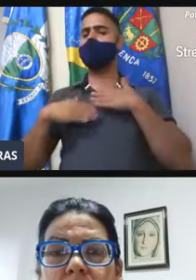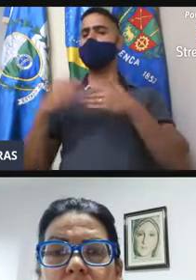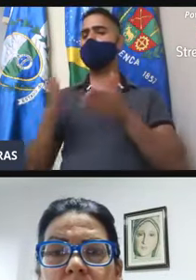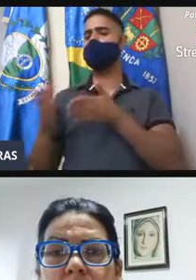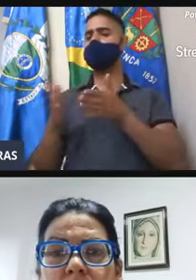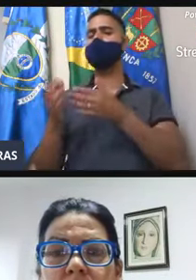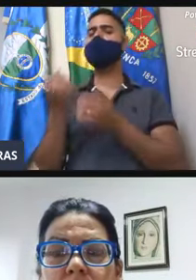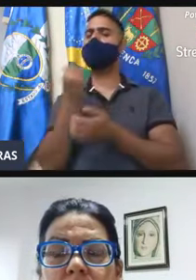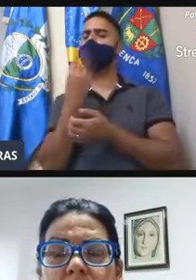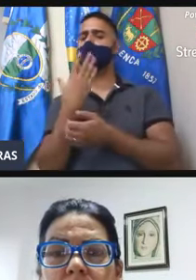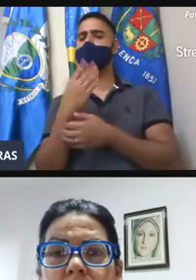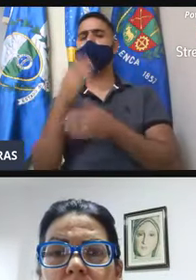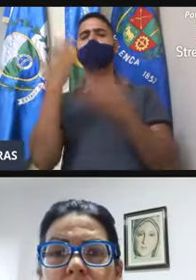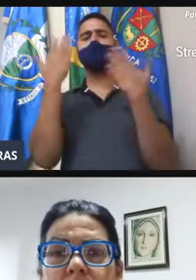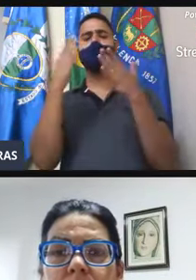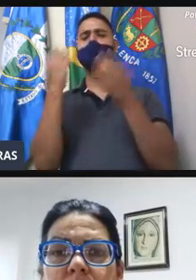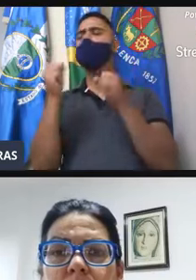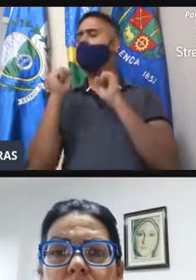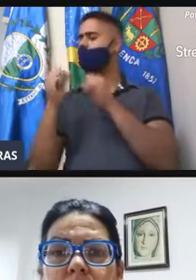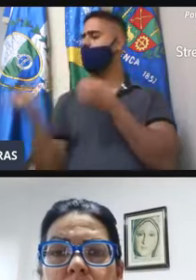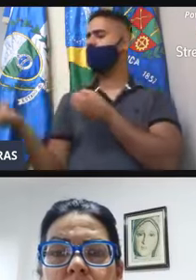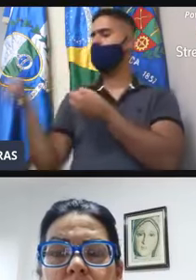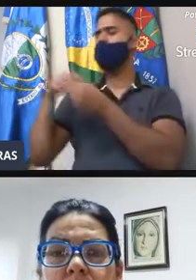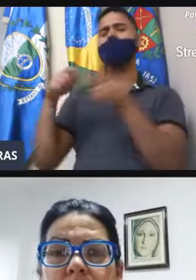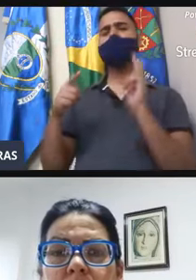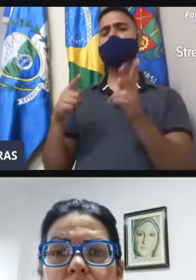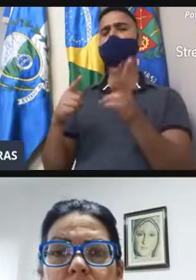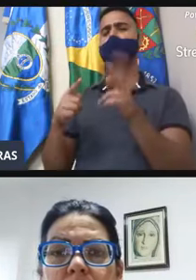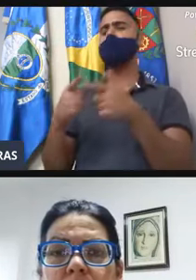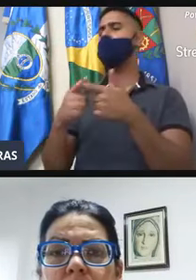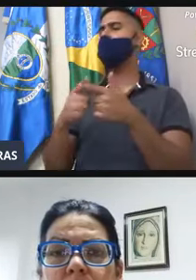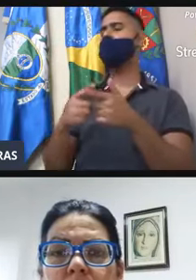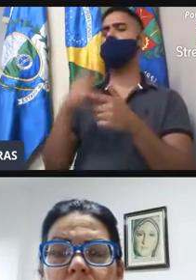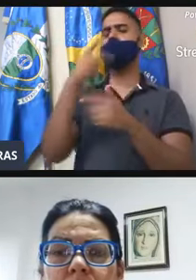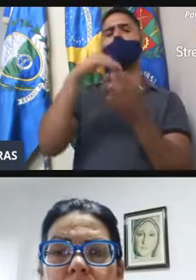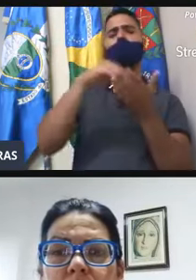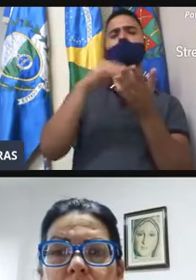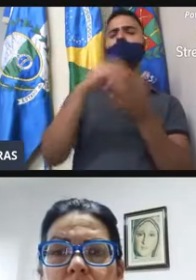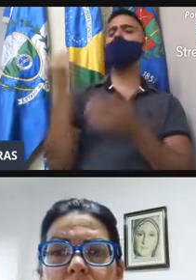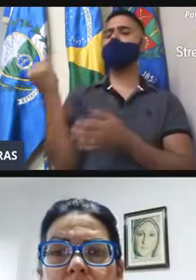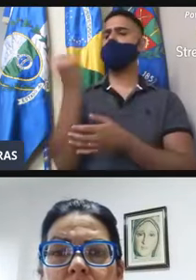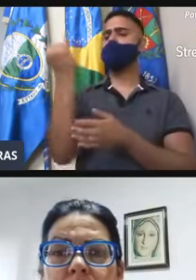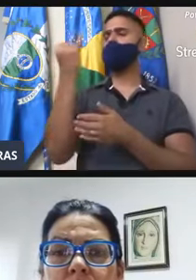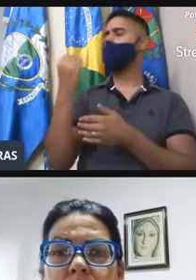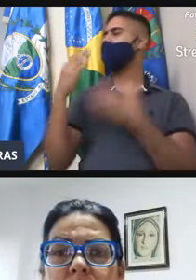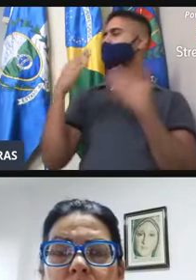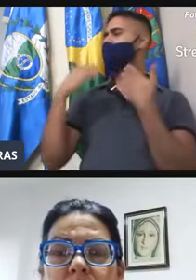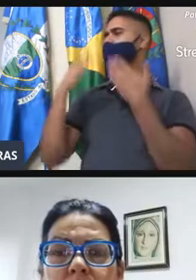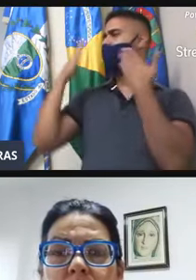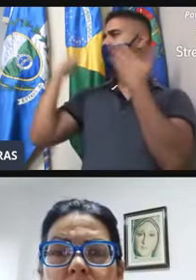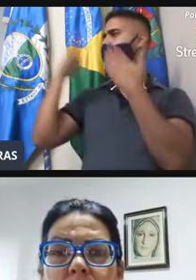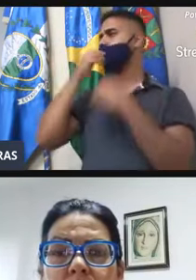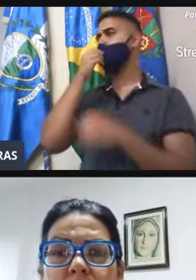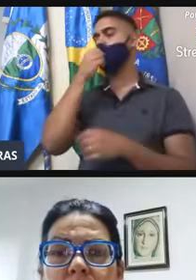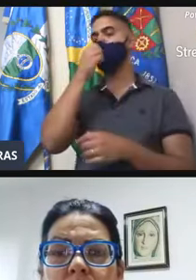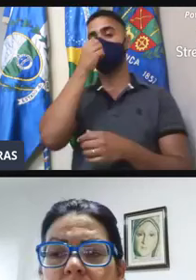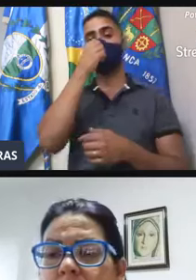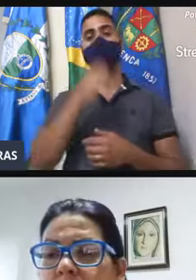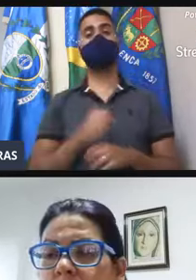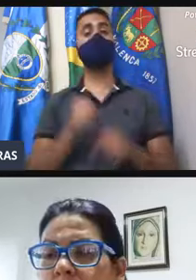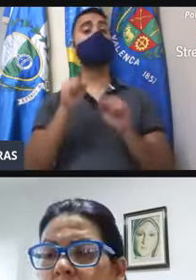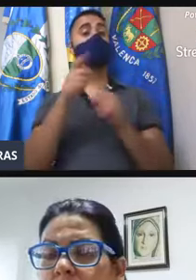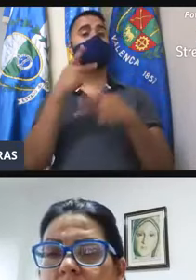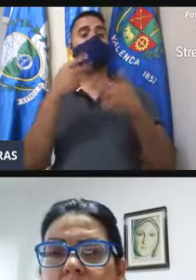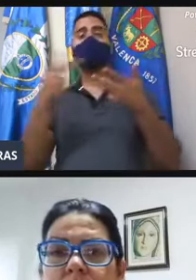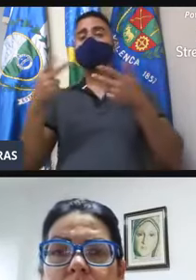brilhantemente. Parabéns e volte sempre, porque a sua pasta é uma pasta extremamente importante. Obrigada. E você fica agora para as suas considerações finais